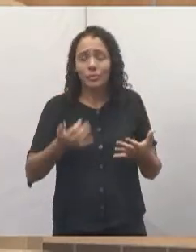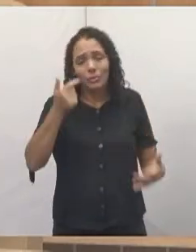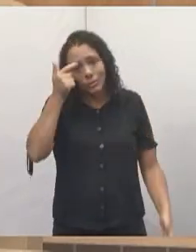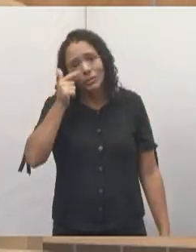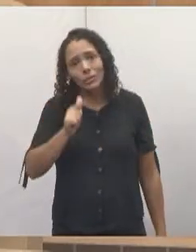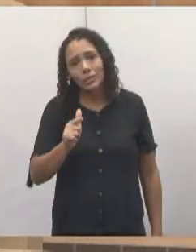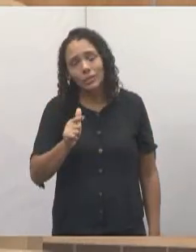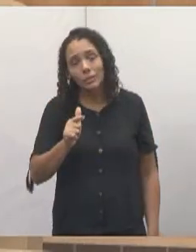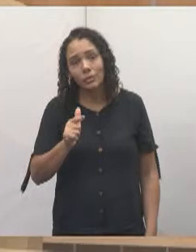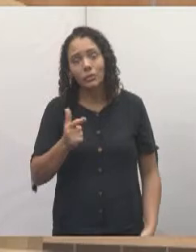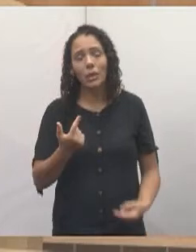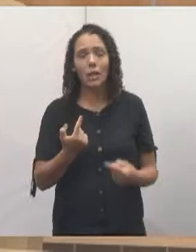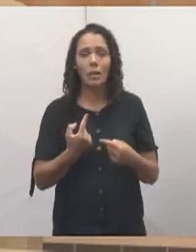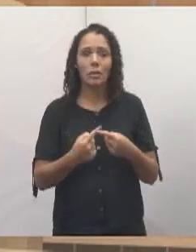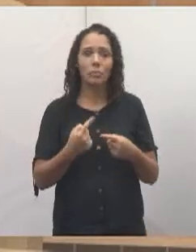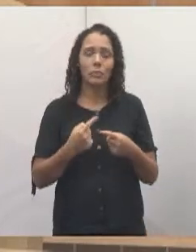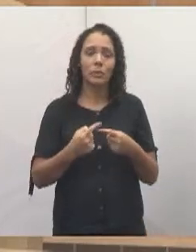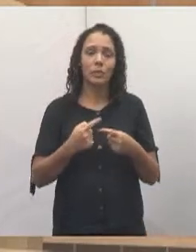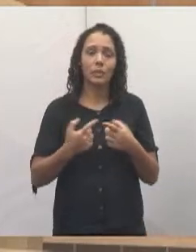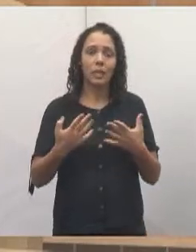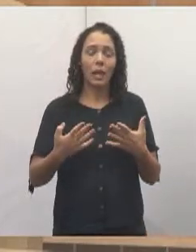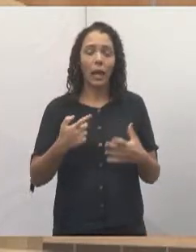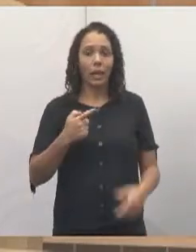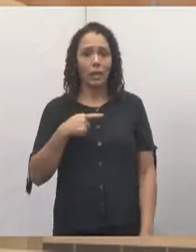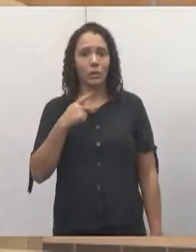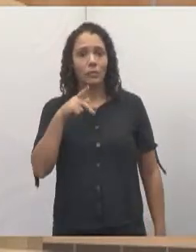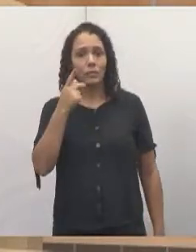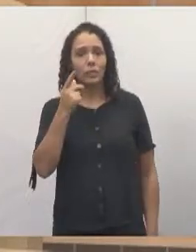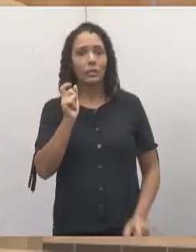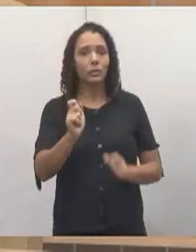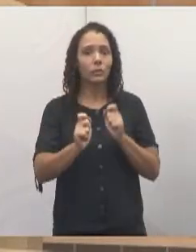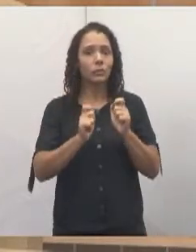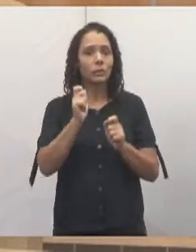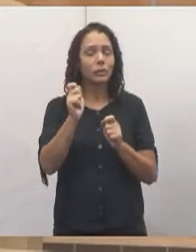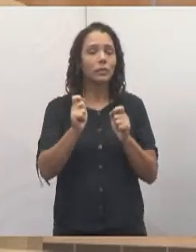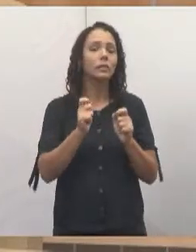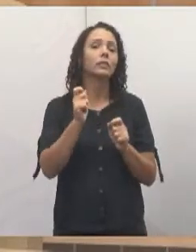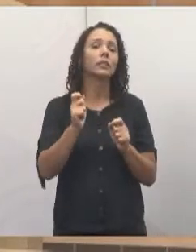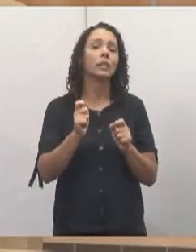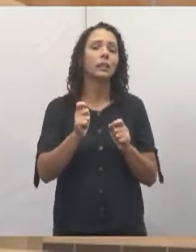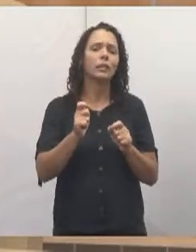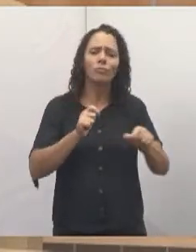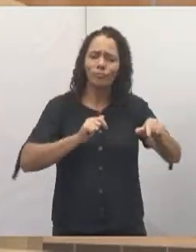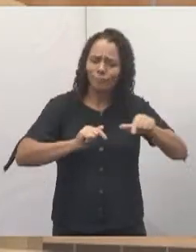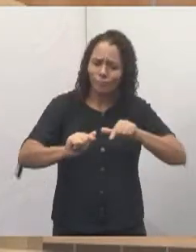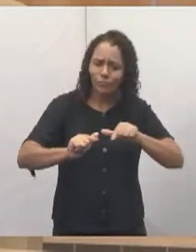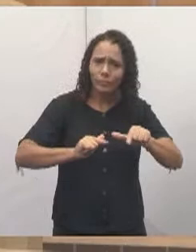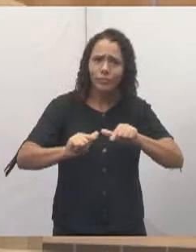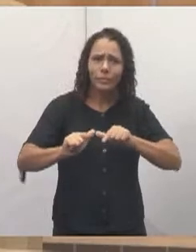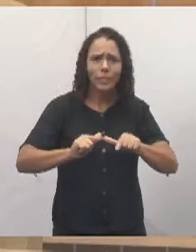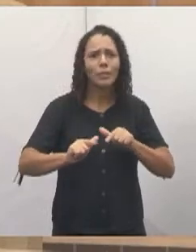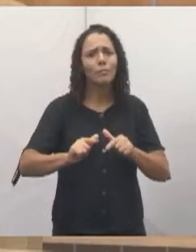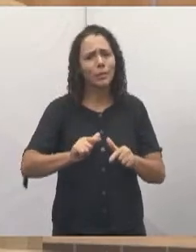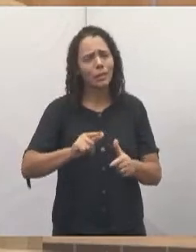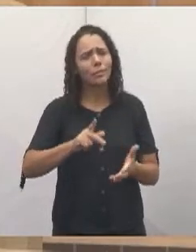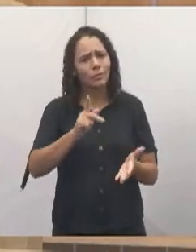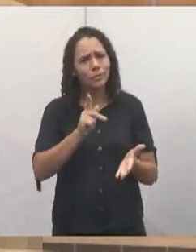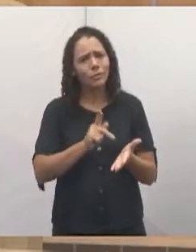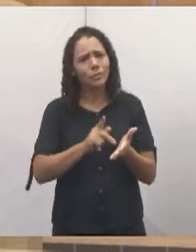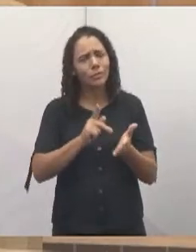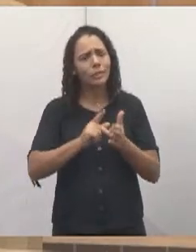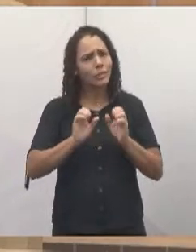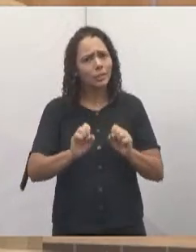do convênio, né, junto à defensoria, mas eu falo sim na questão de atividade mesmo, de correr